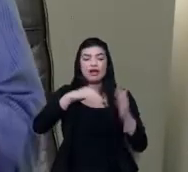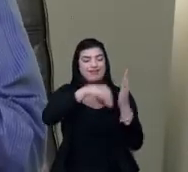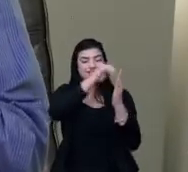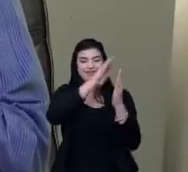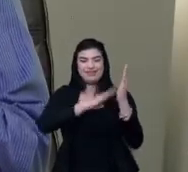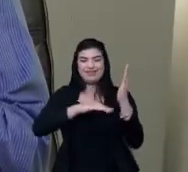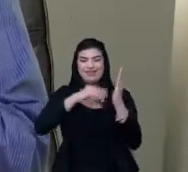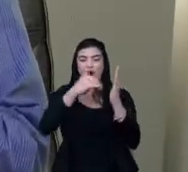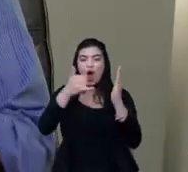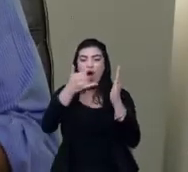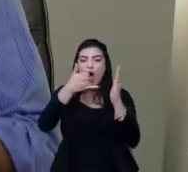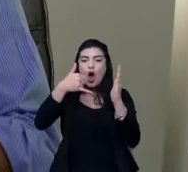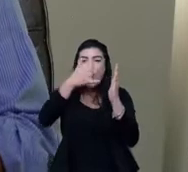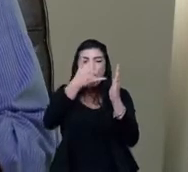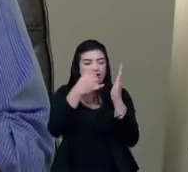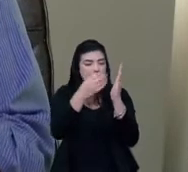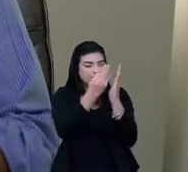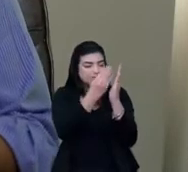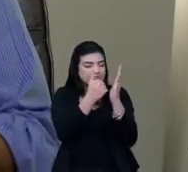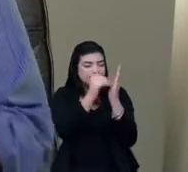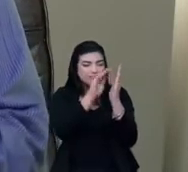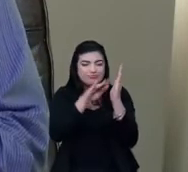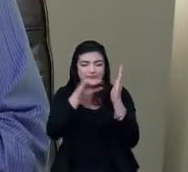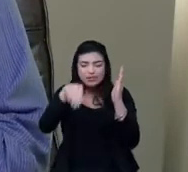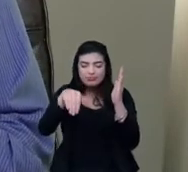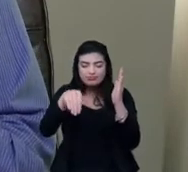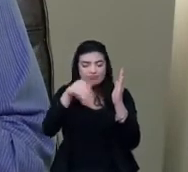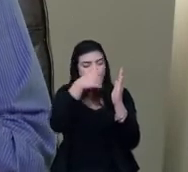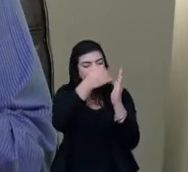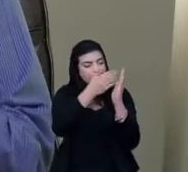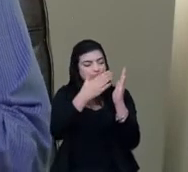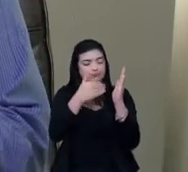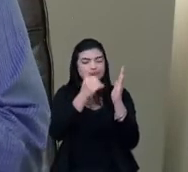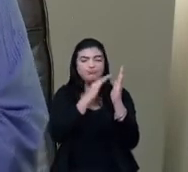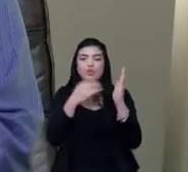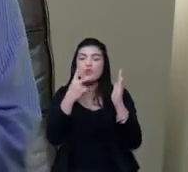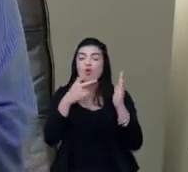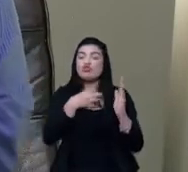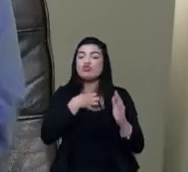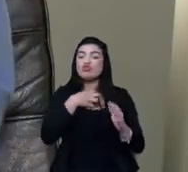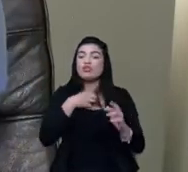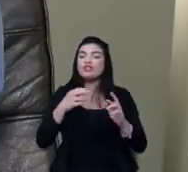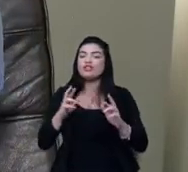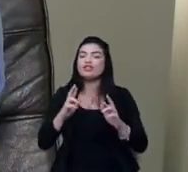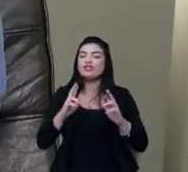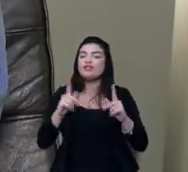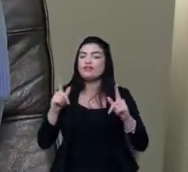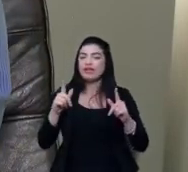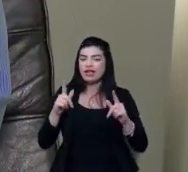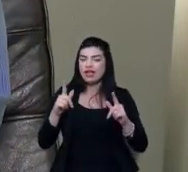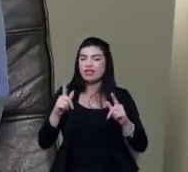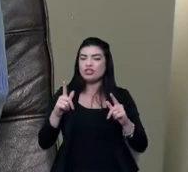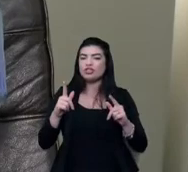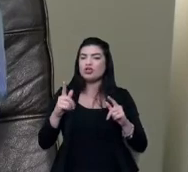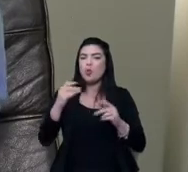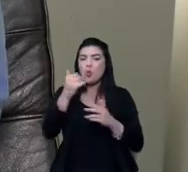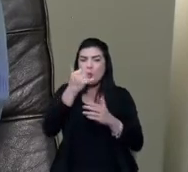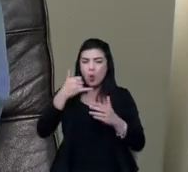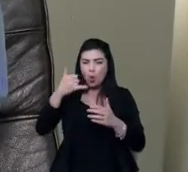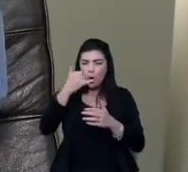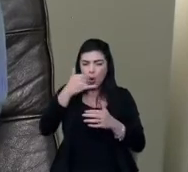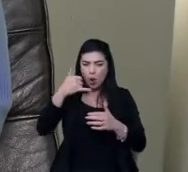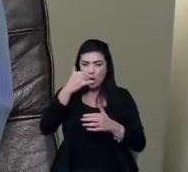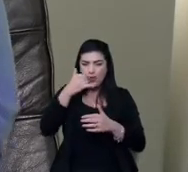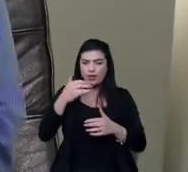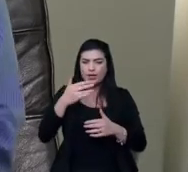como eu comecei a pintar e não tinha uma técnica muito apurada, então achei que trabalhando com material de maior que